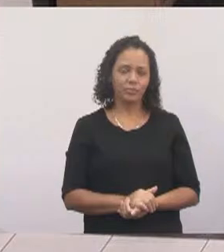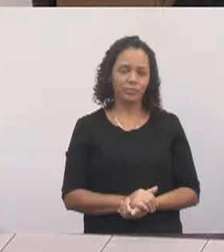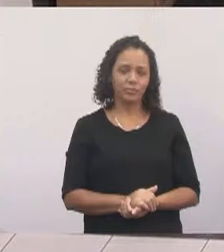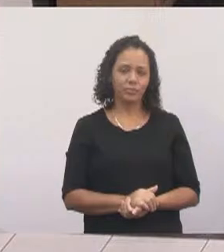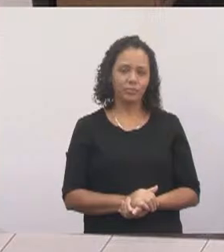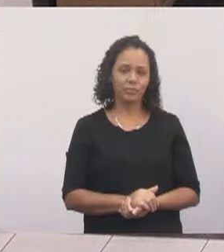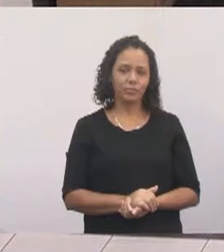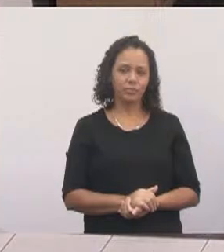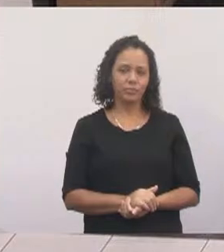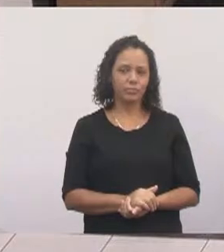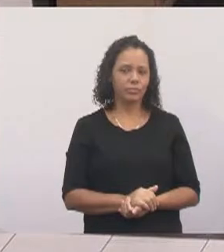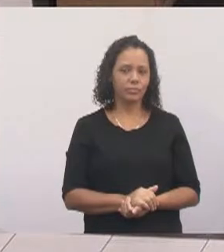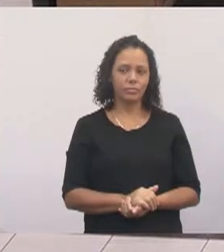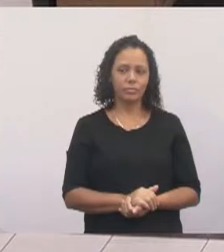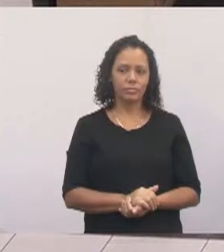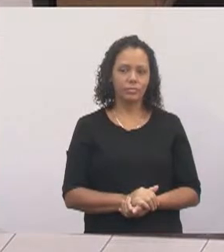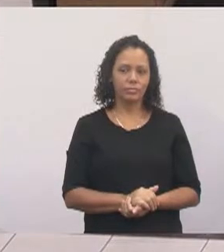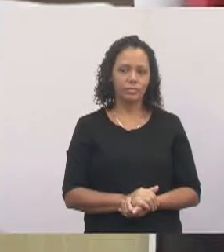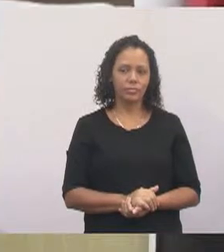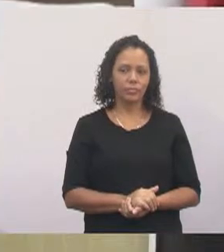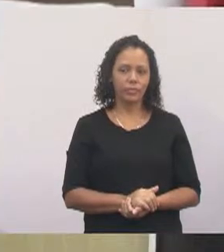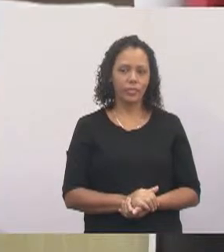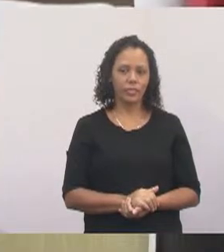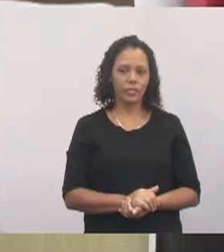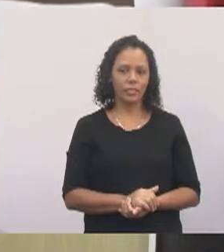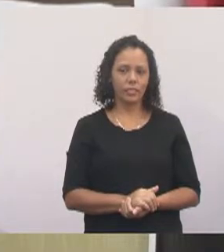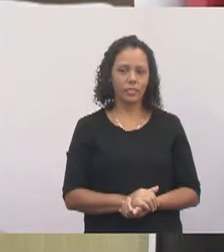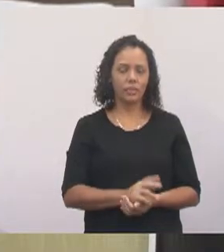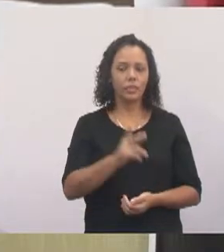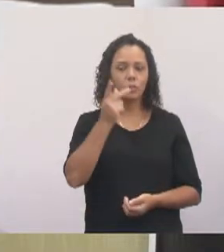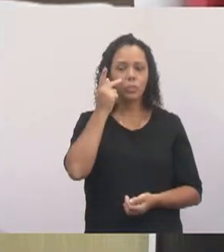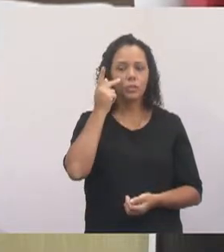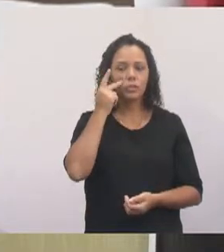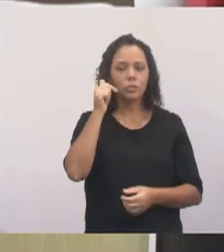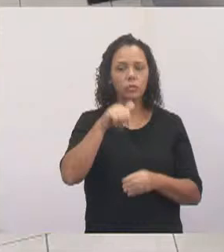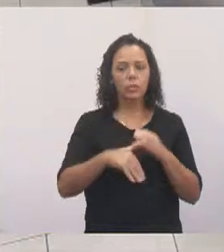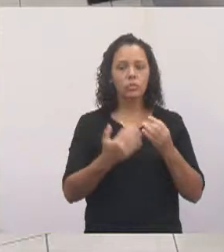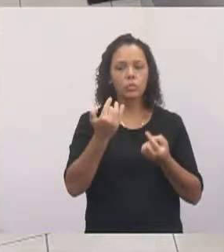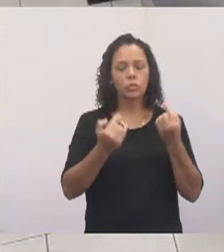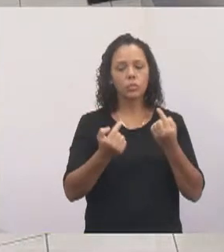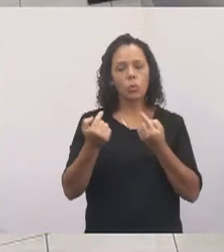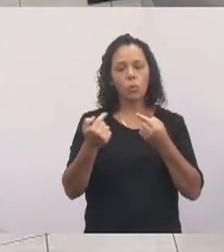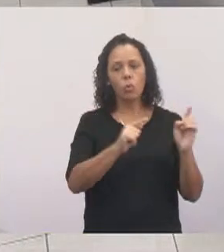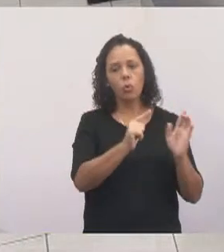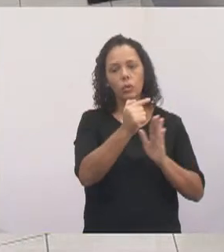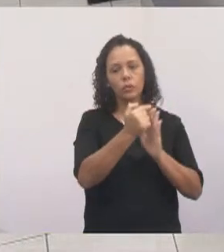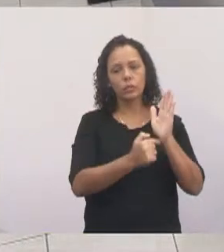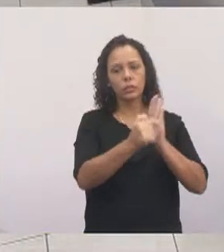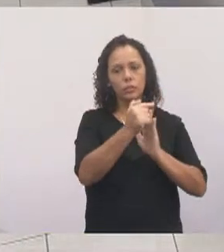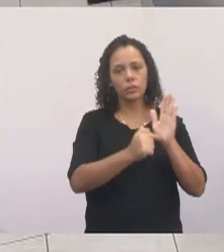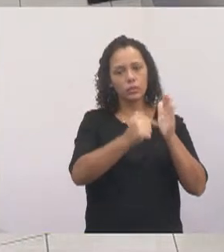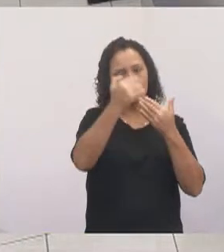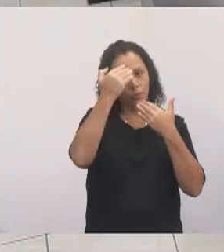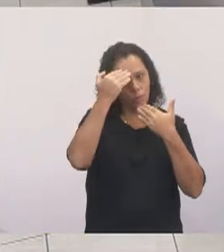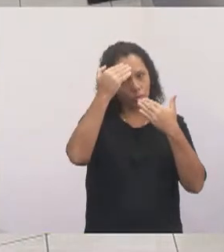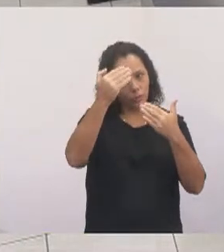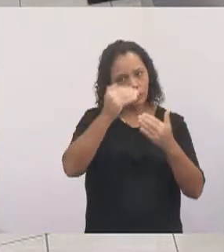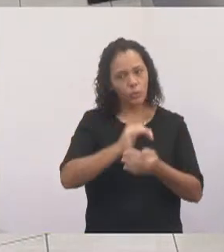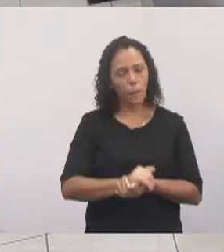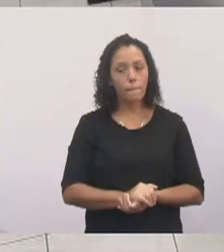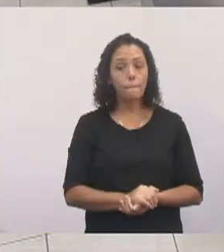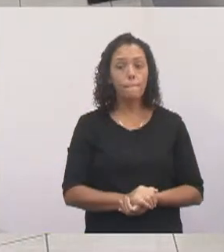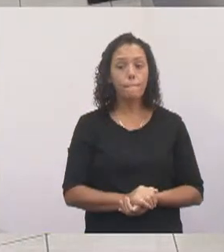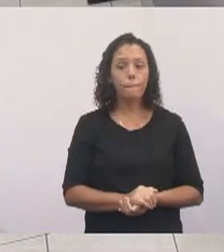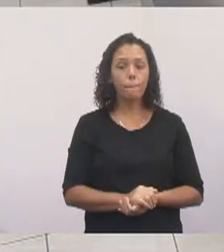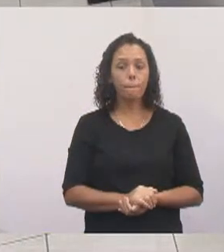Como vota... Não, não é, gente. Como vota o vereador Paulinho dos Condutores? Contrário ao veto. Oh, obrigado, Paulinho.